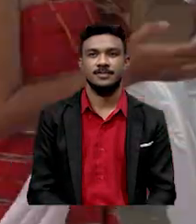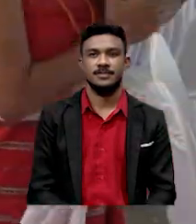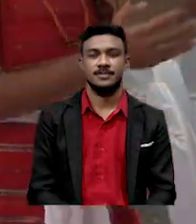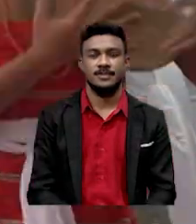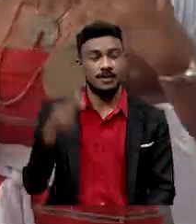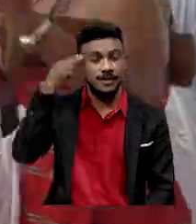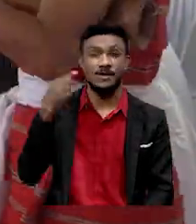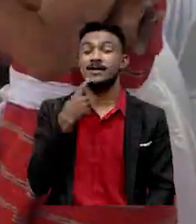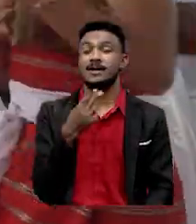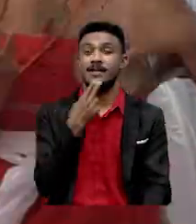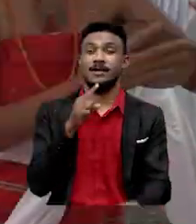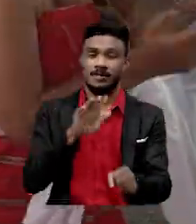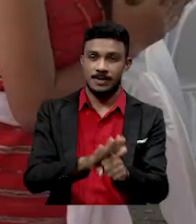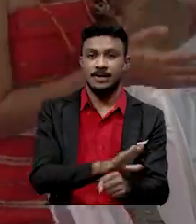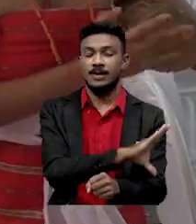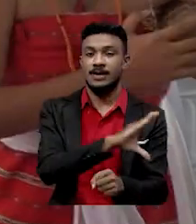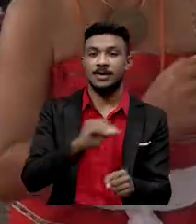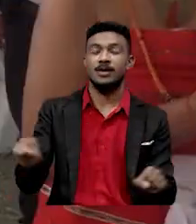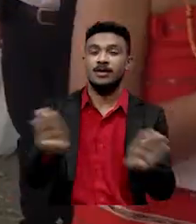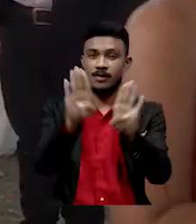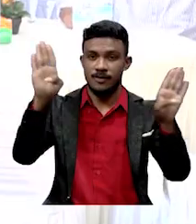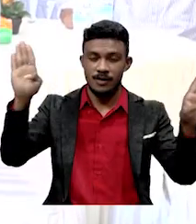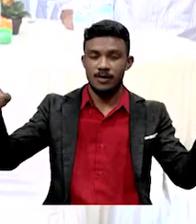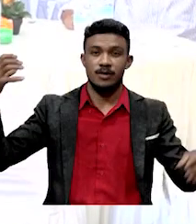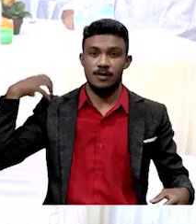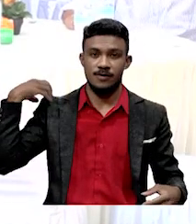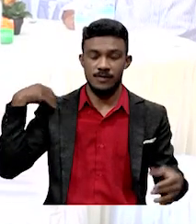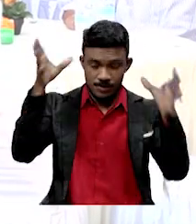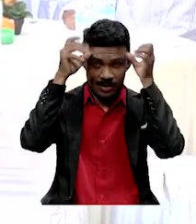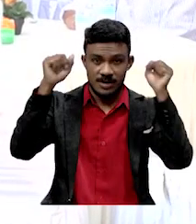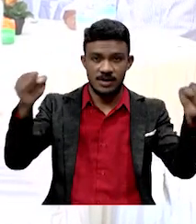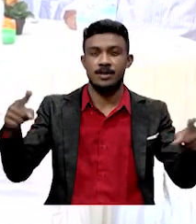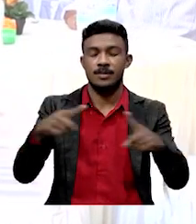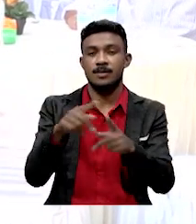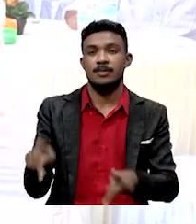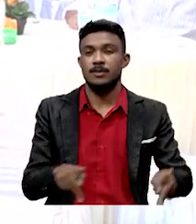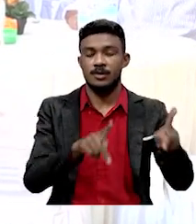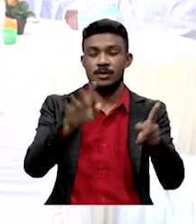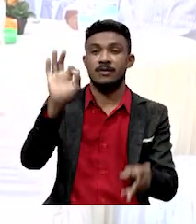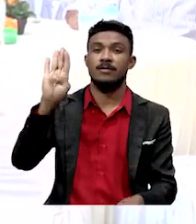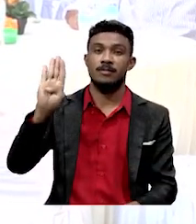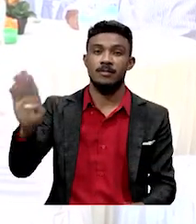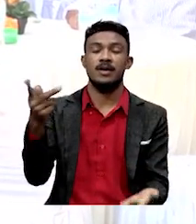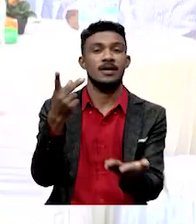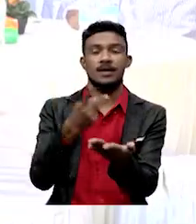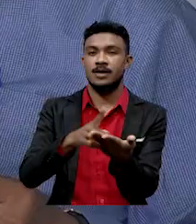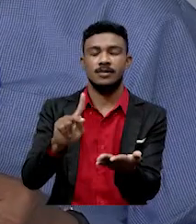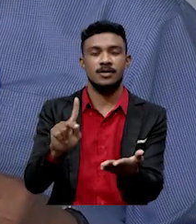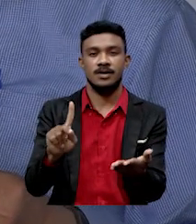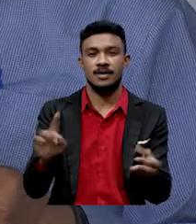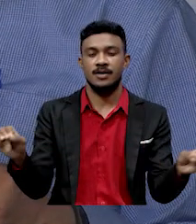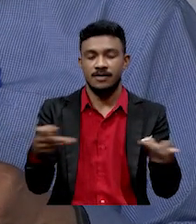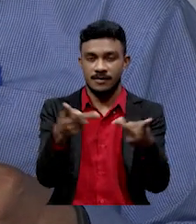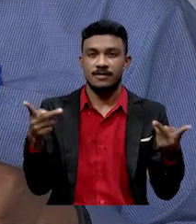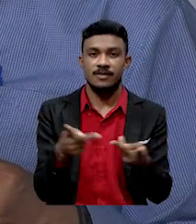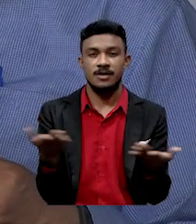Horta promete, se lo que fila fale Palácio Presidente para público, lhe usa reativa internet gratuita. Além de nós, se reativa fati nebe